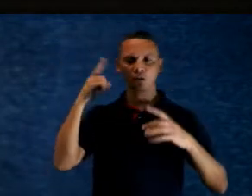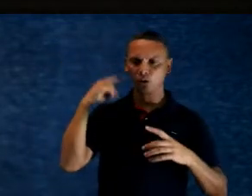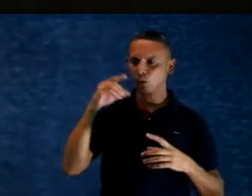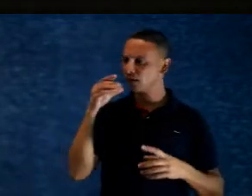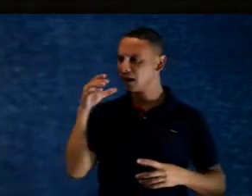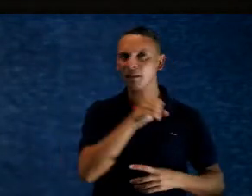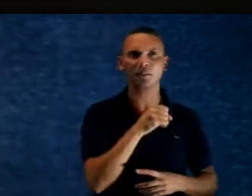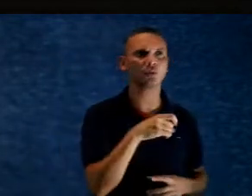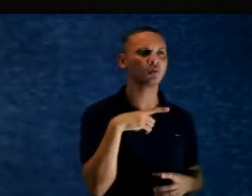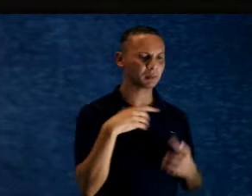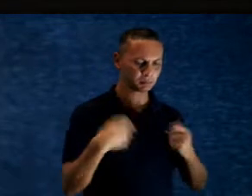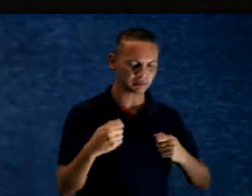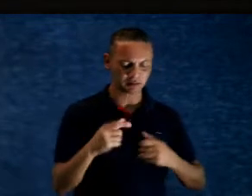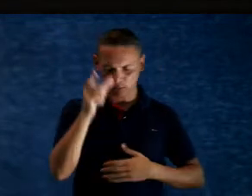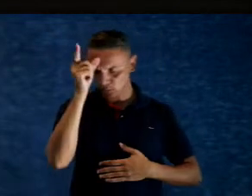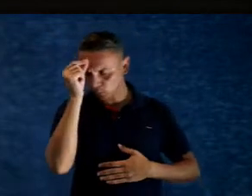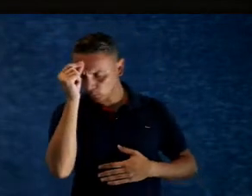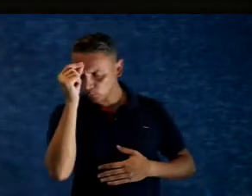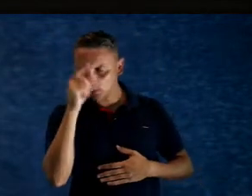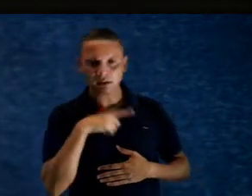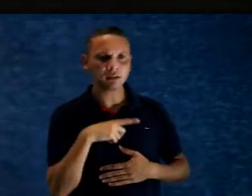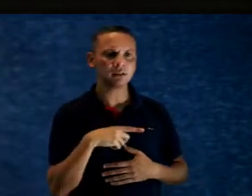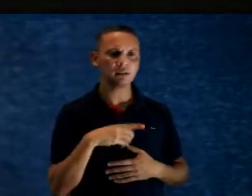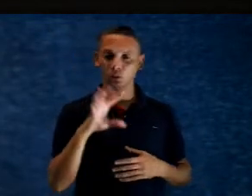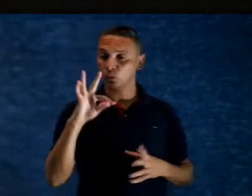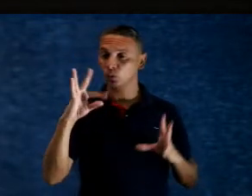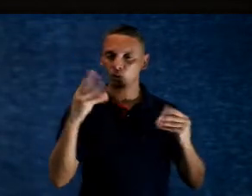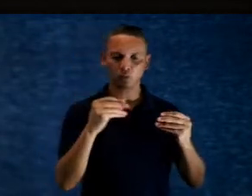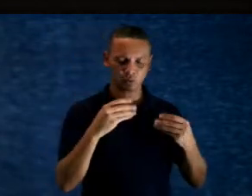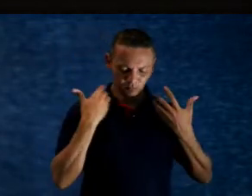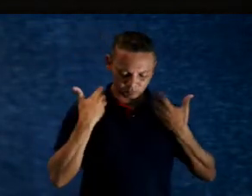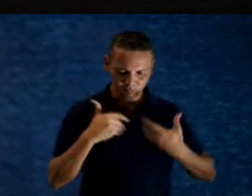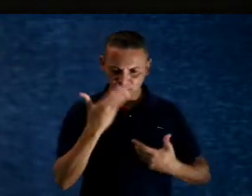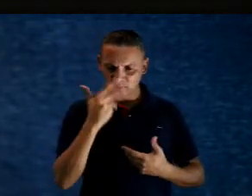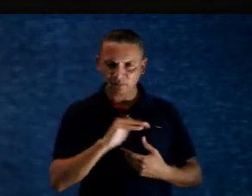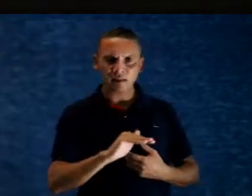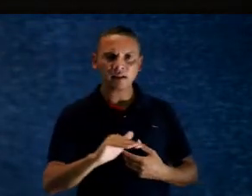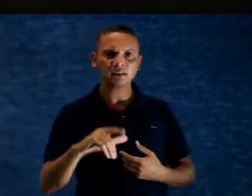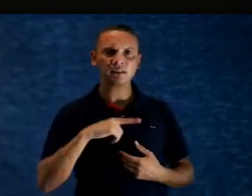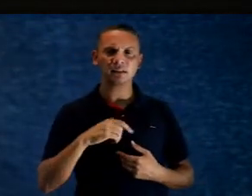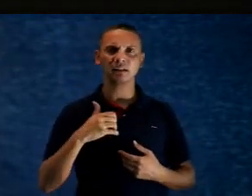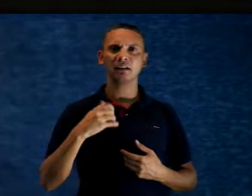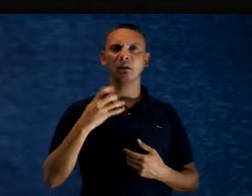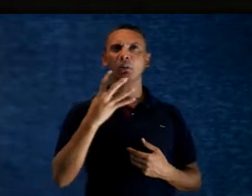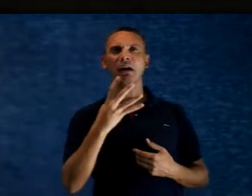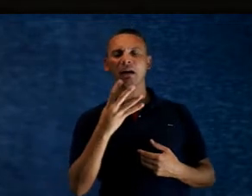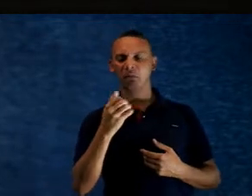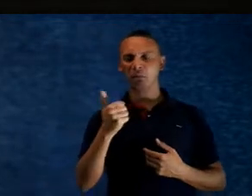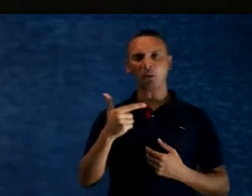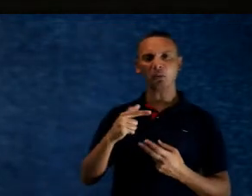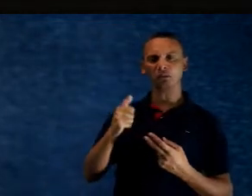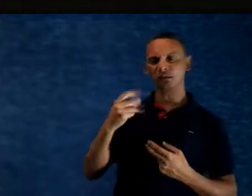executados nesse tom único. Não foi uma sinfonia, mas a trágica preparação para a adolescência. Doeu como